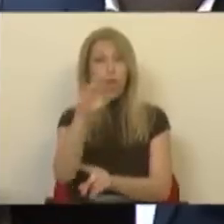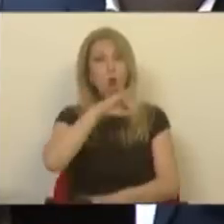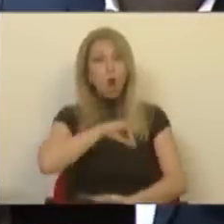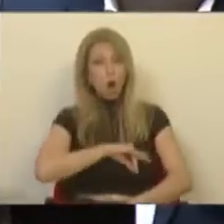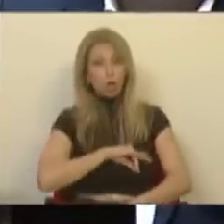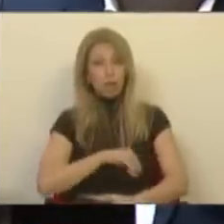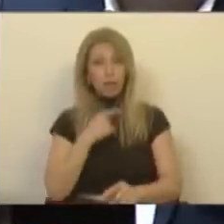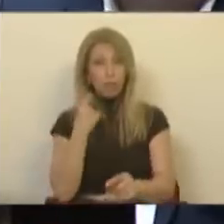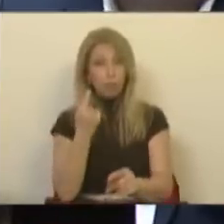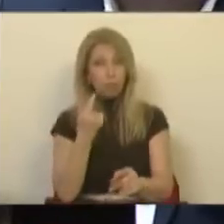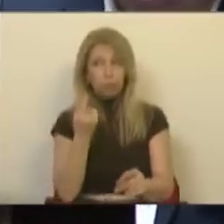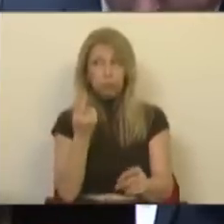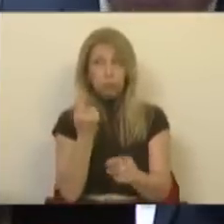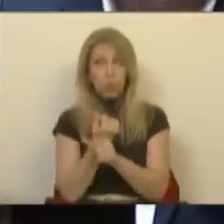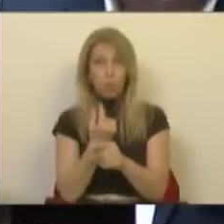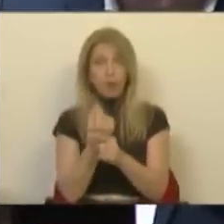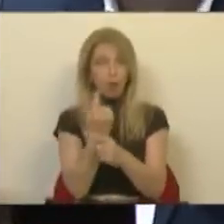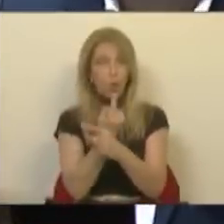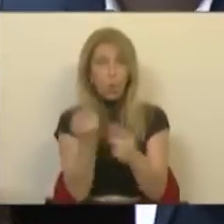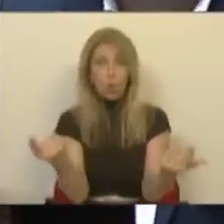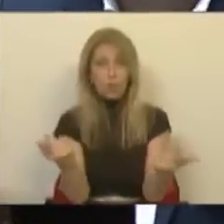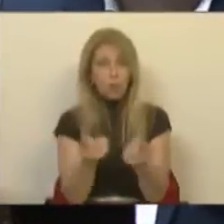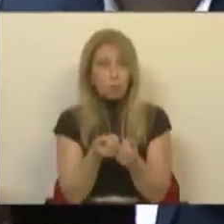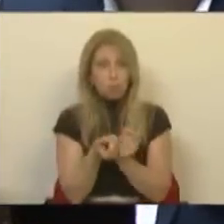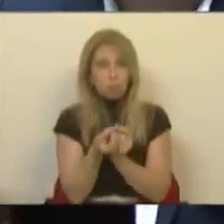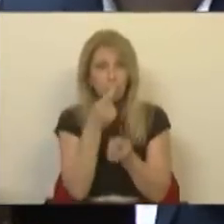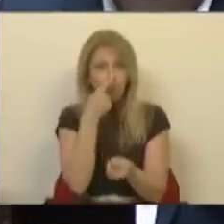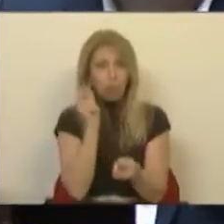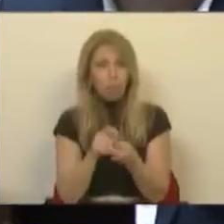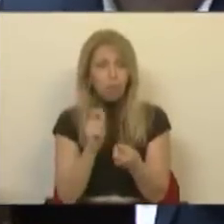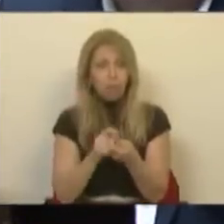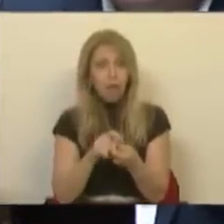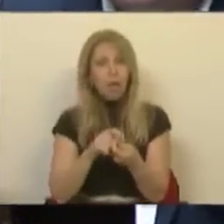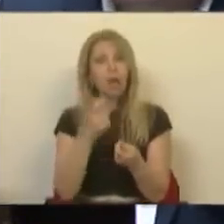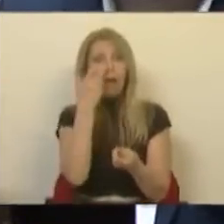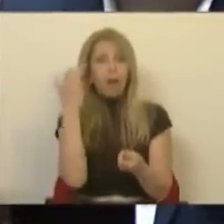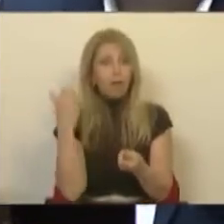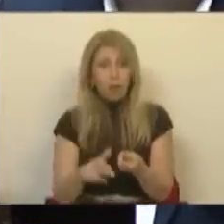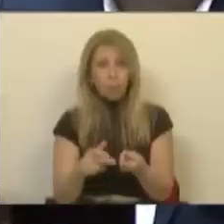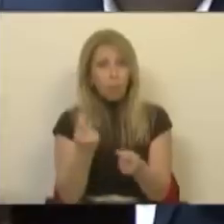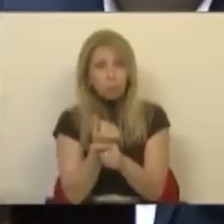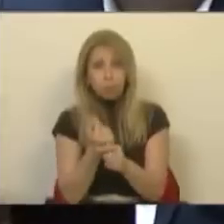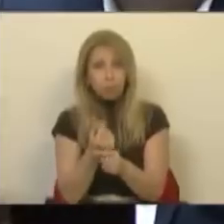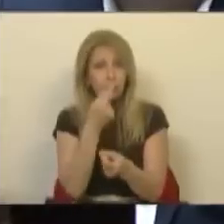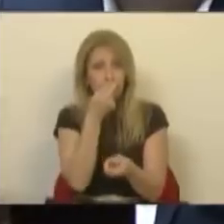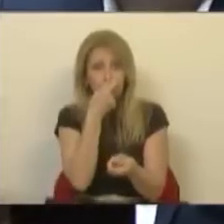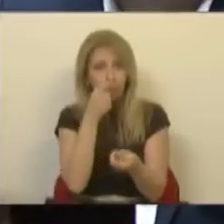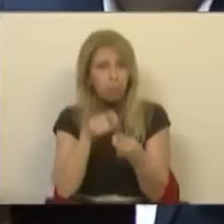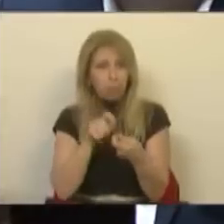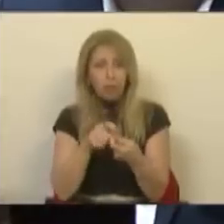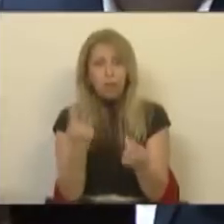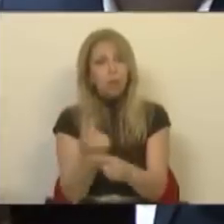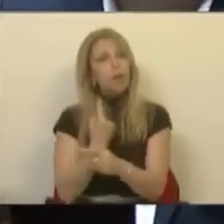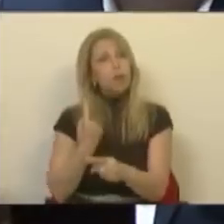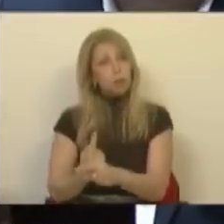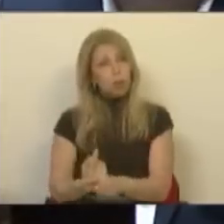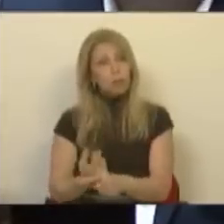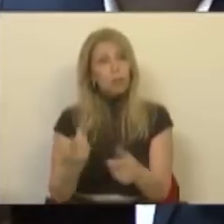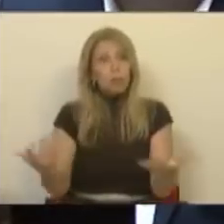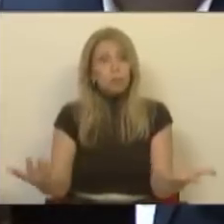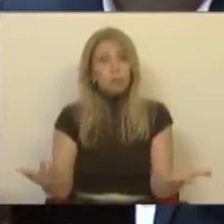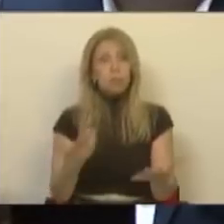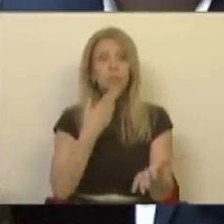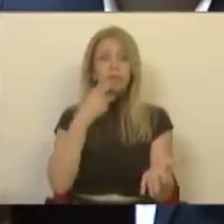as pensões estão para cada vez menos as prestações vão aumentar e muito e a verdade é que não houve